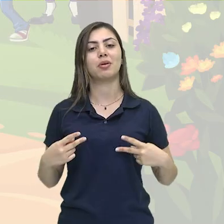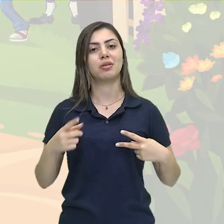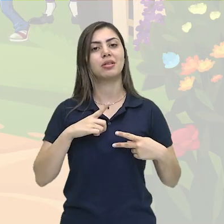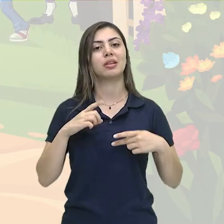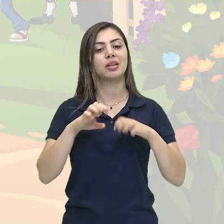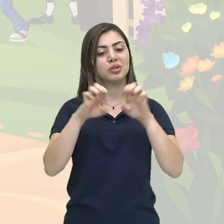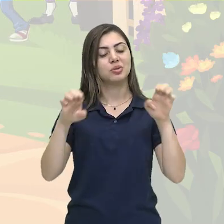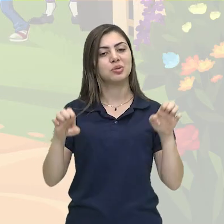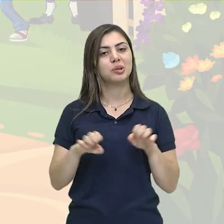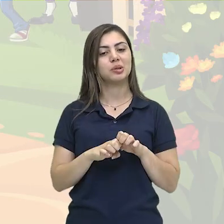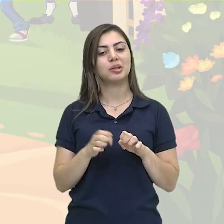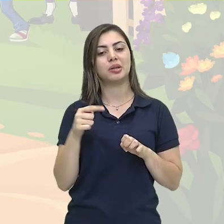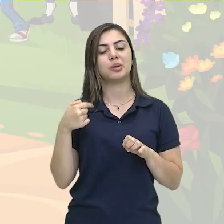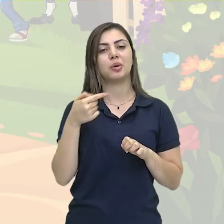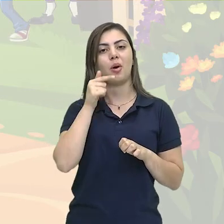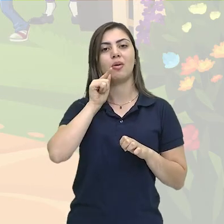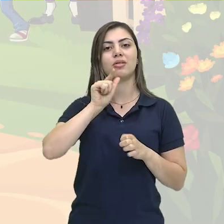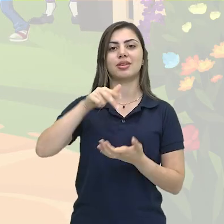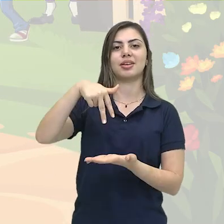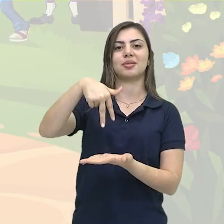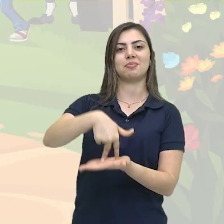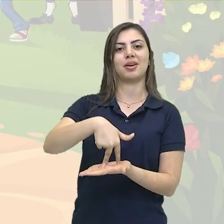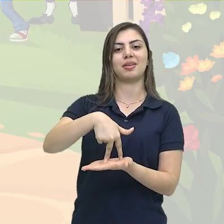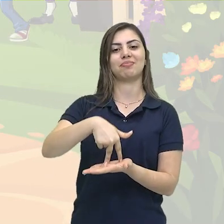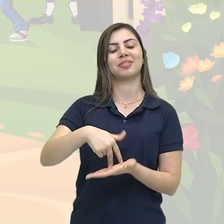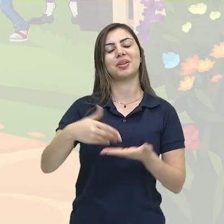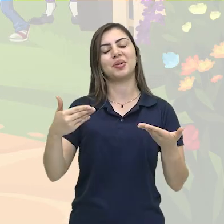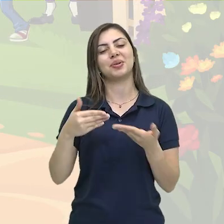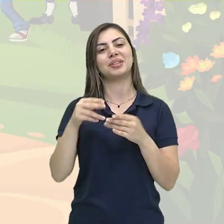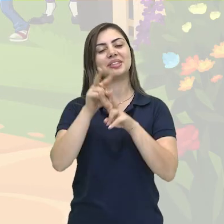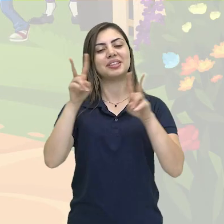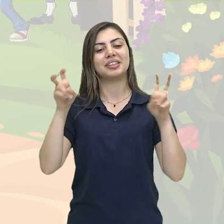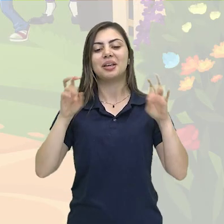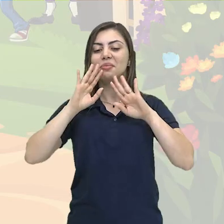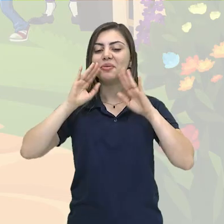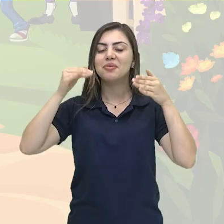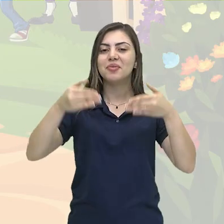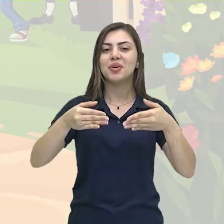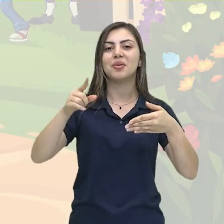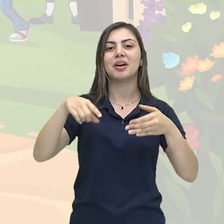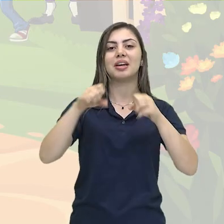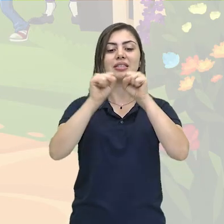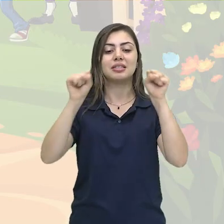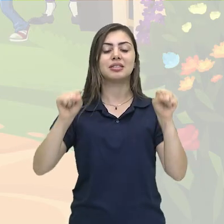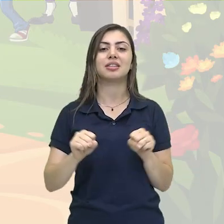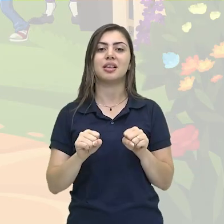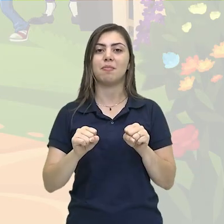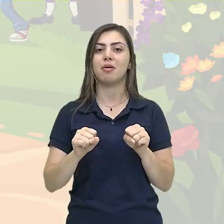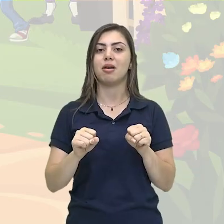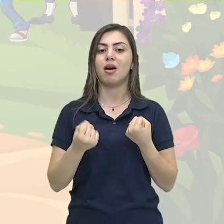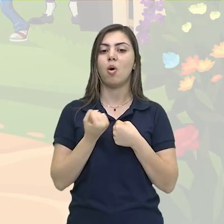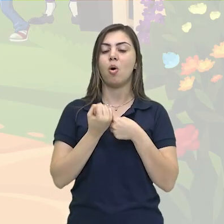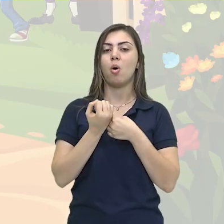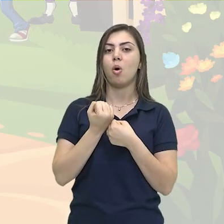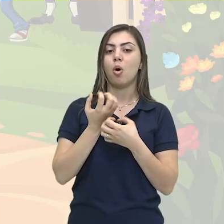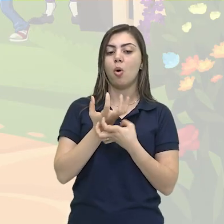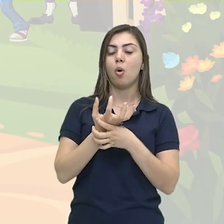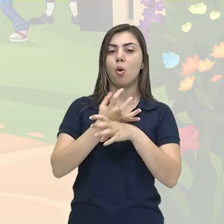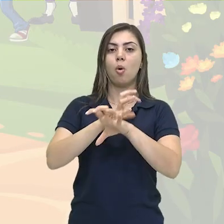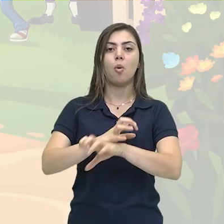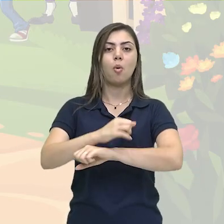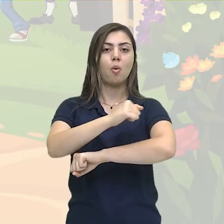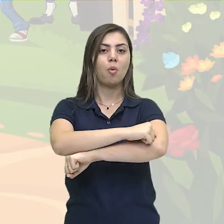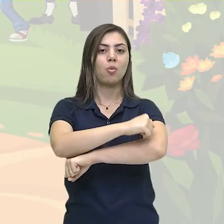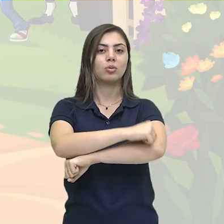E é sobre esse assunto que a gente vai começar a falar, que é o sistema esquelético. Então, qual é a composição do